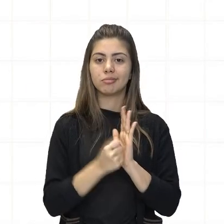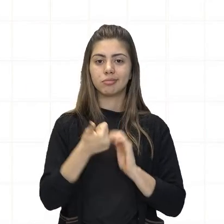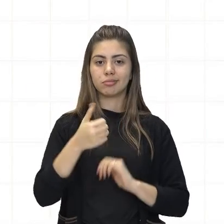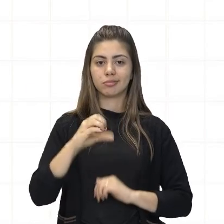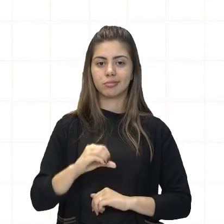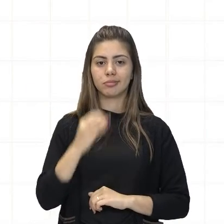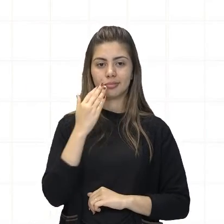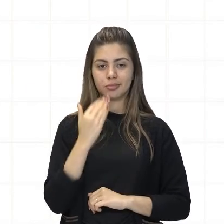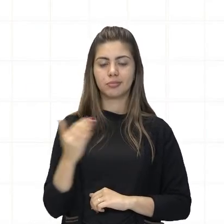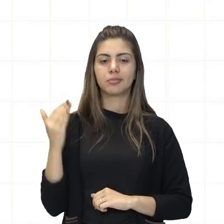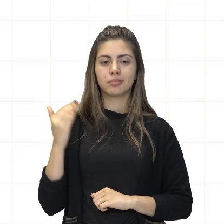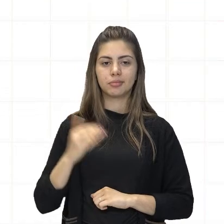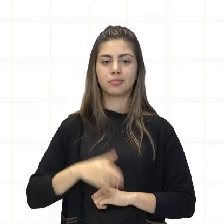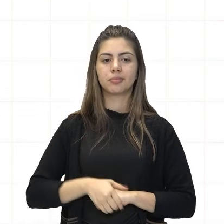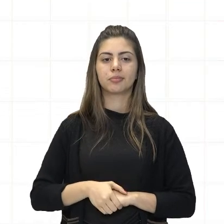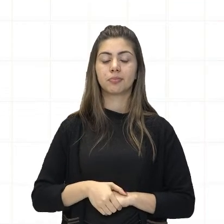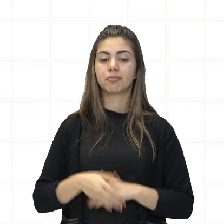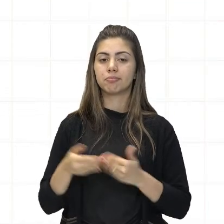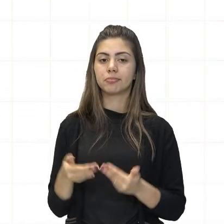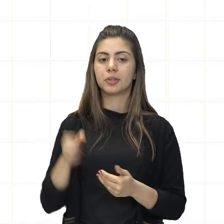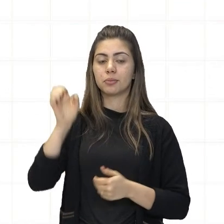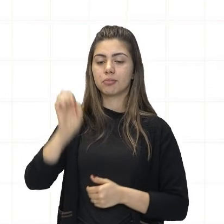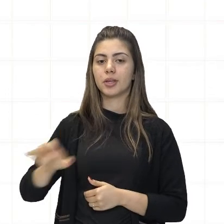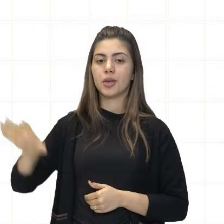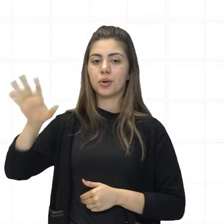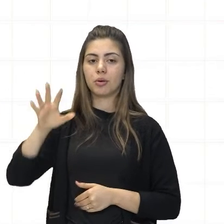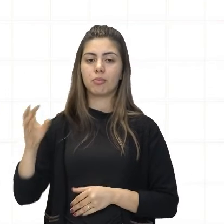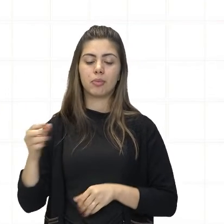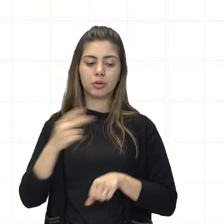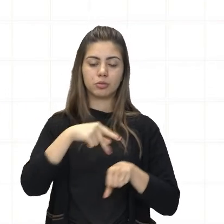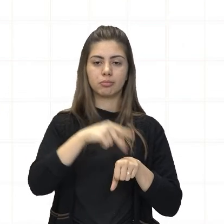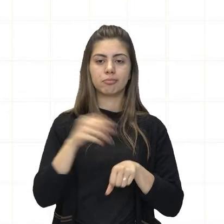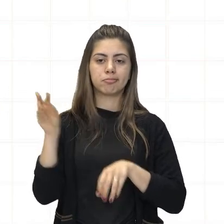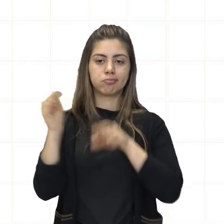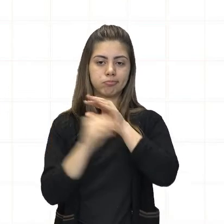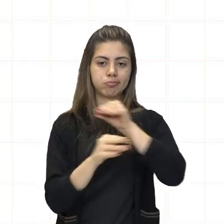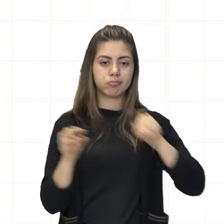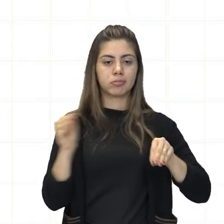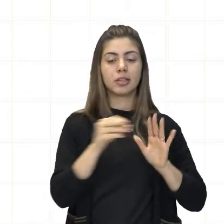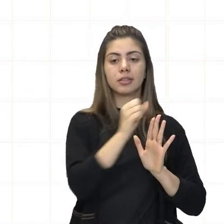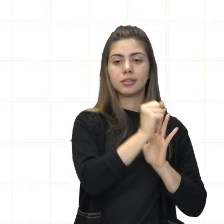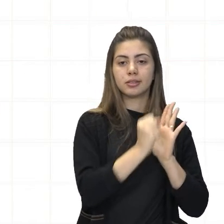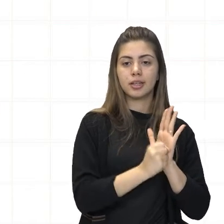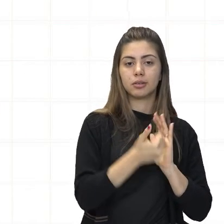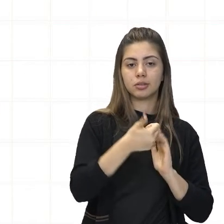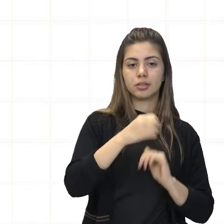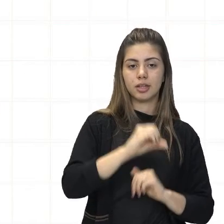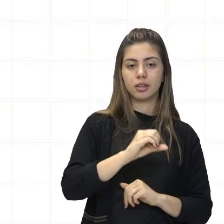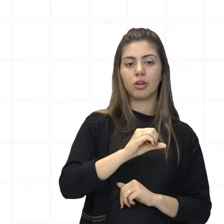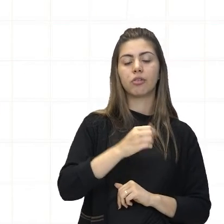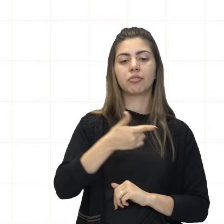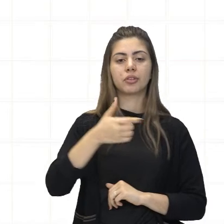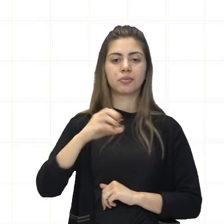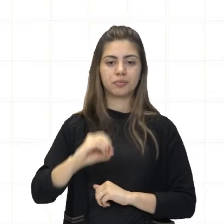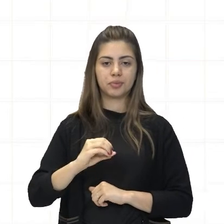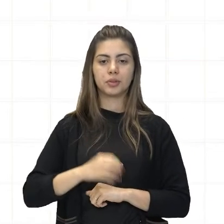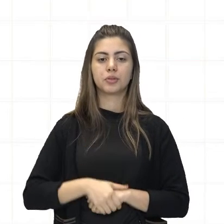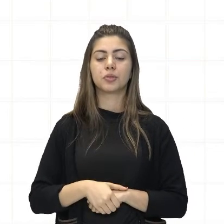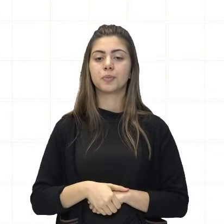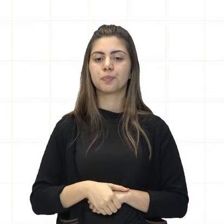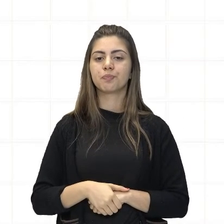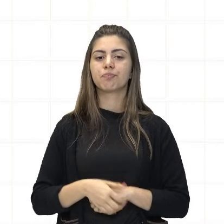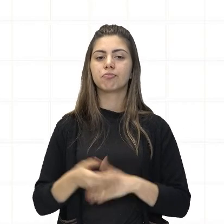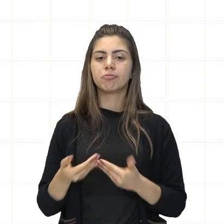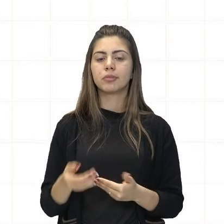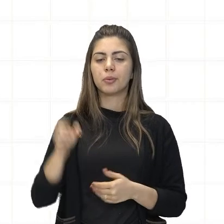comigo. Imigrantes europeus no Brasil no século XIX e XX. A imigração europeia